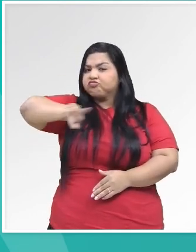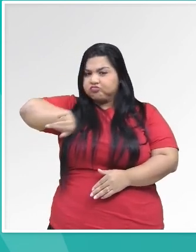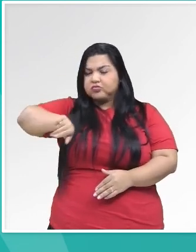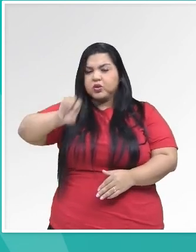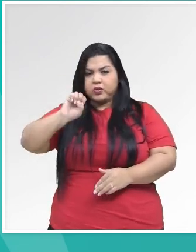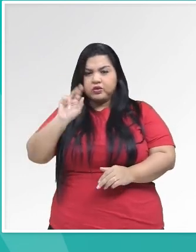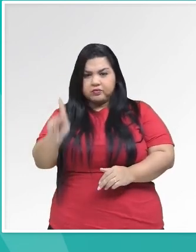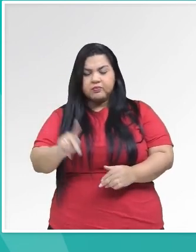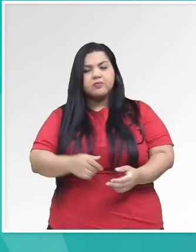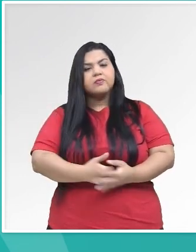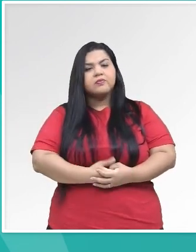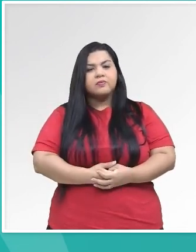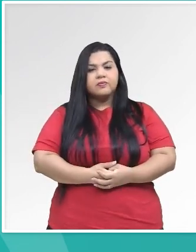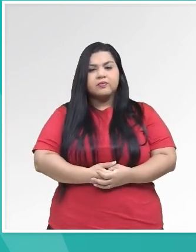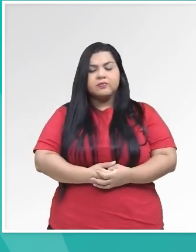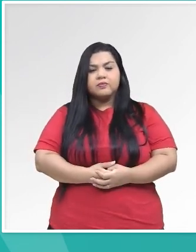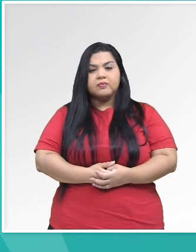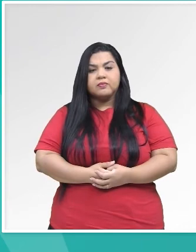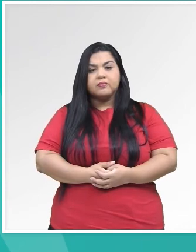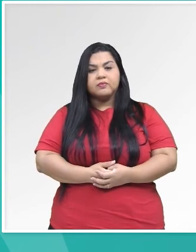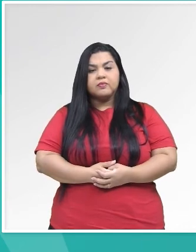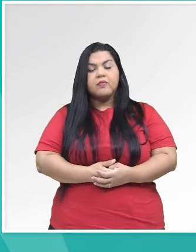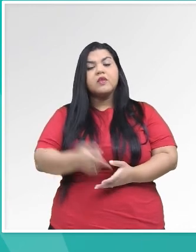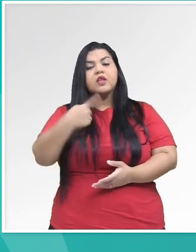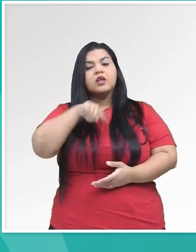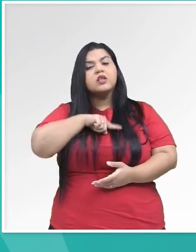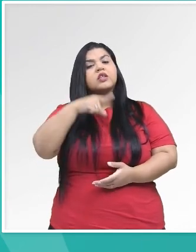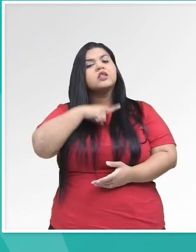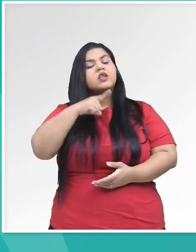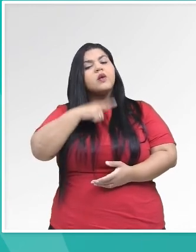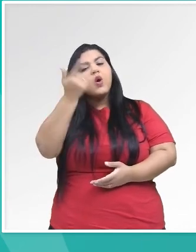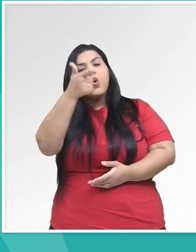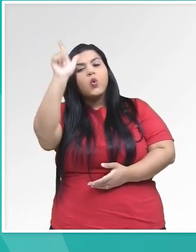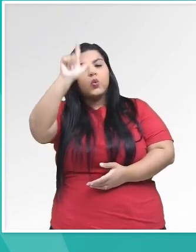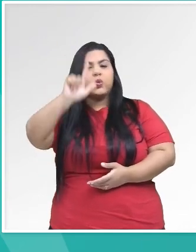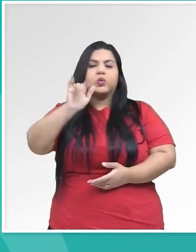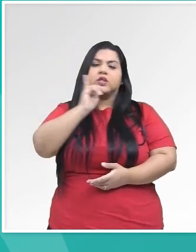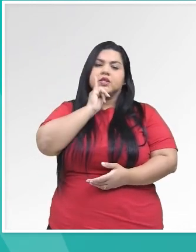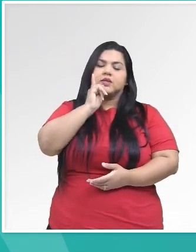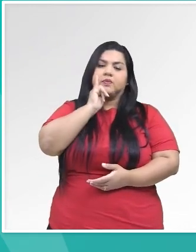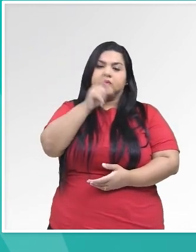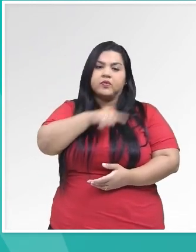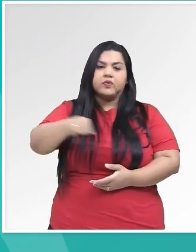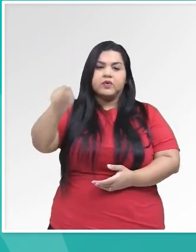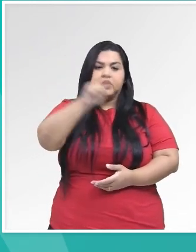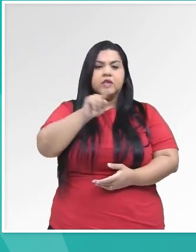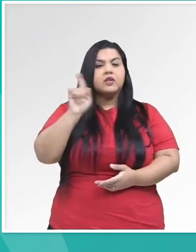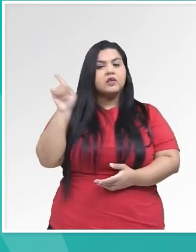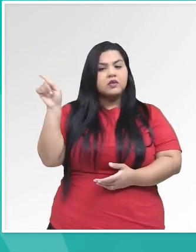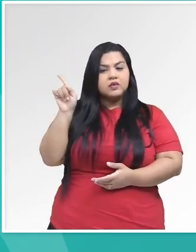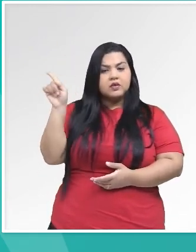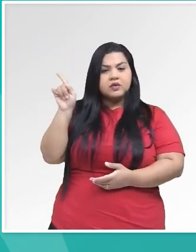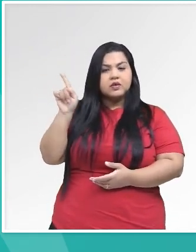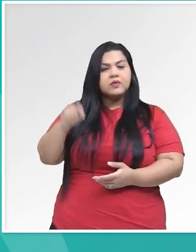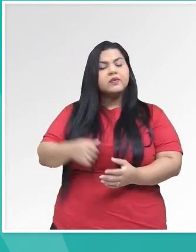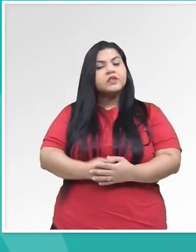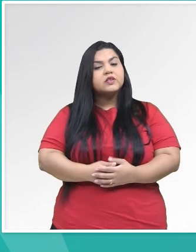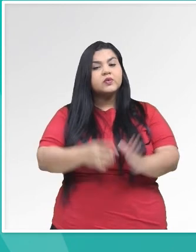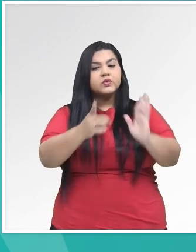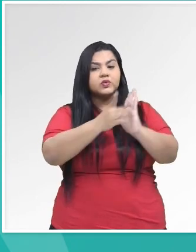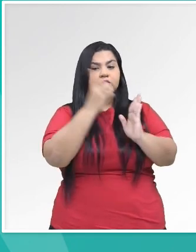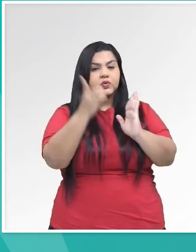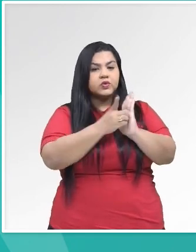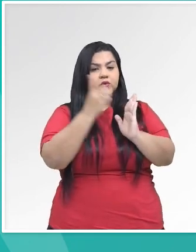gente? Muito bem, nós temos aí mais um exemplo para vocês, tá? Que são os